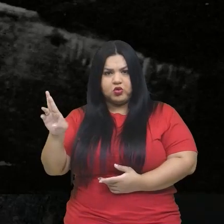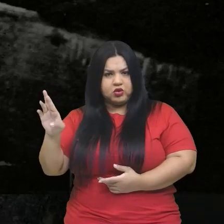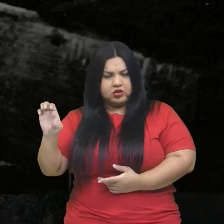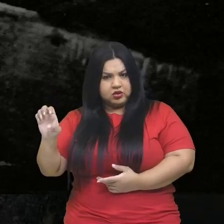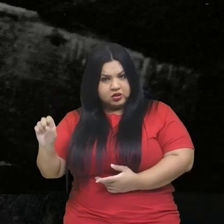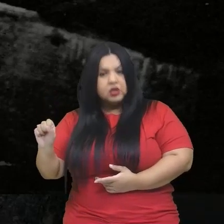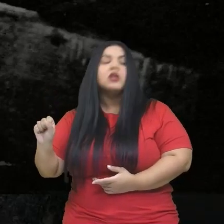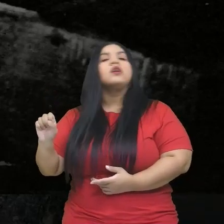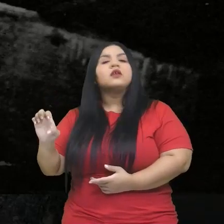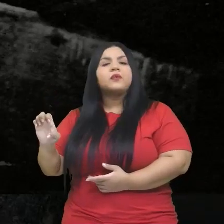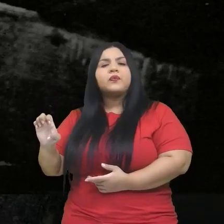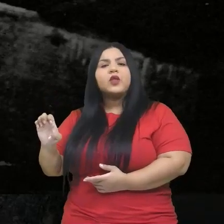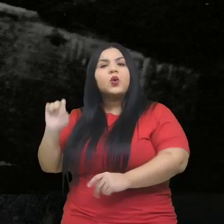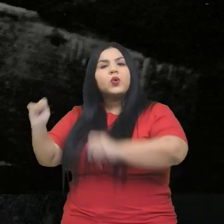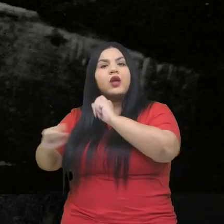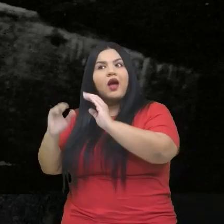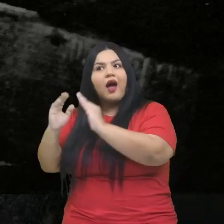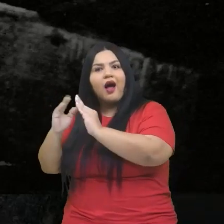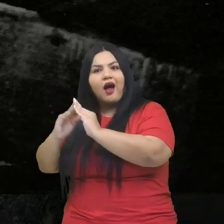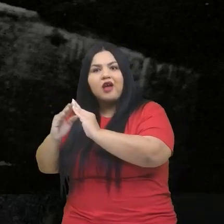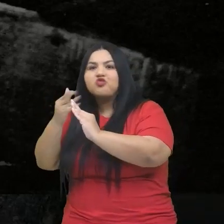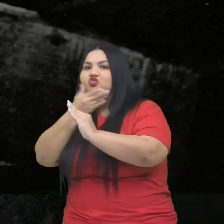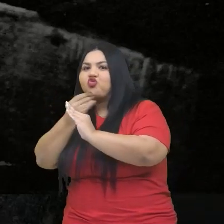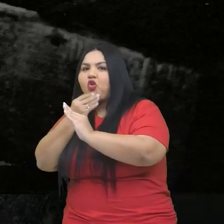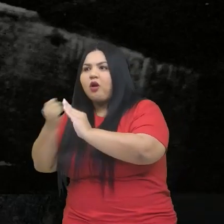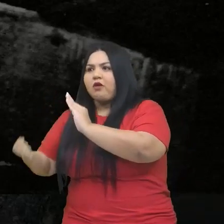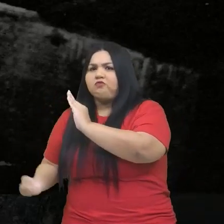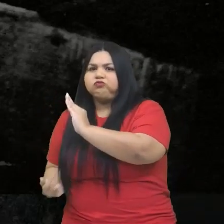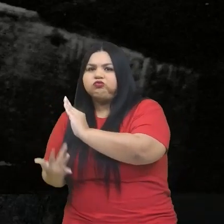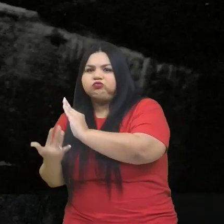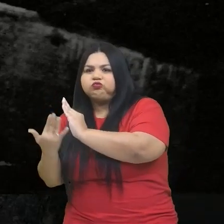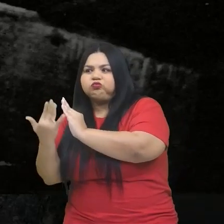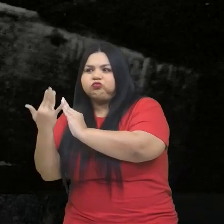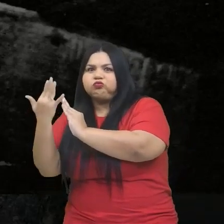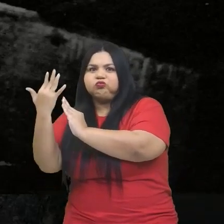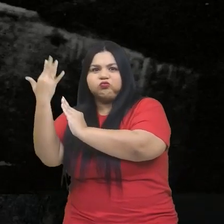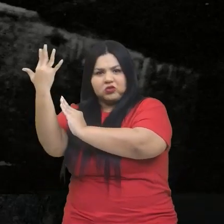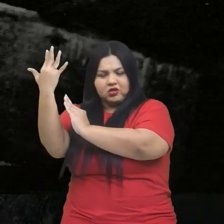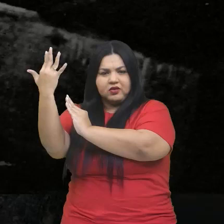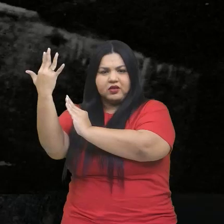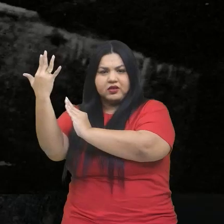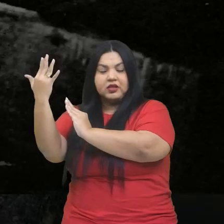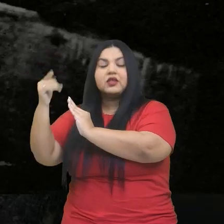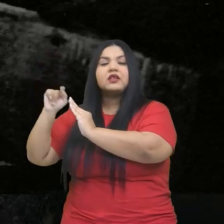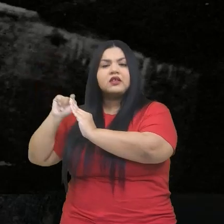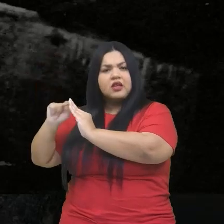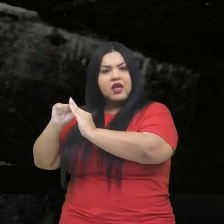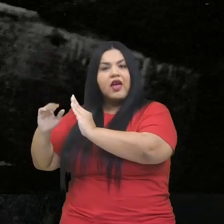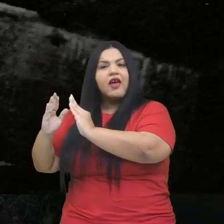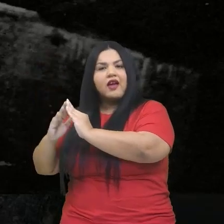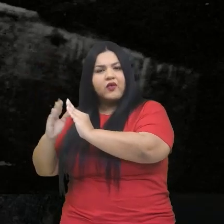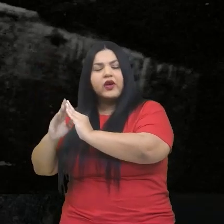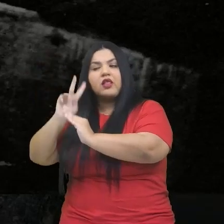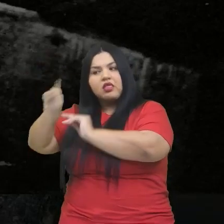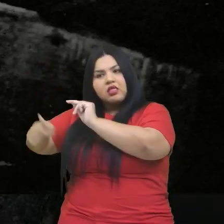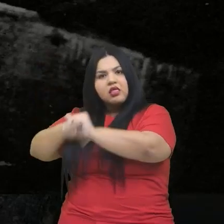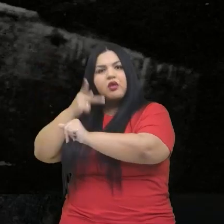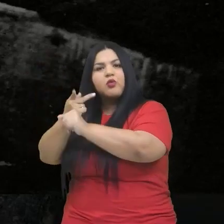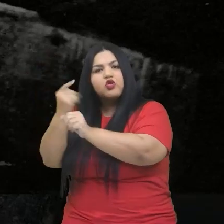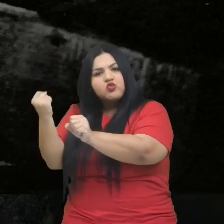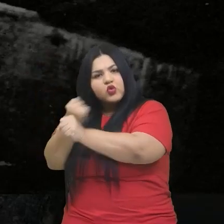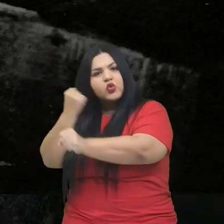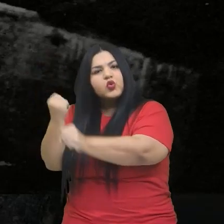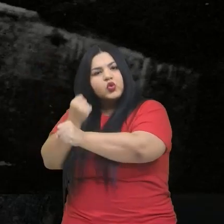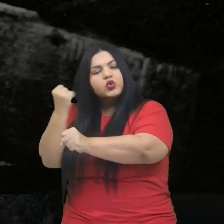cuja casa, olha só, pegou fogo não muito tempo depois. A casa, ela foi reconstruída, mas